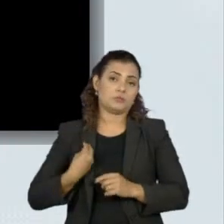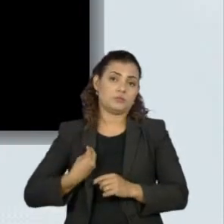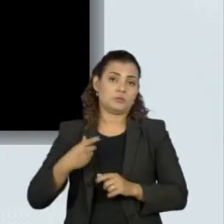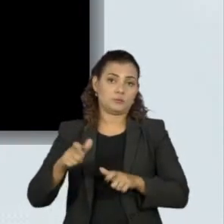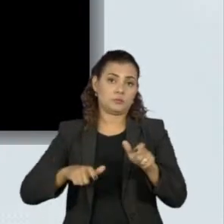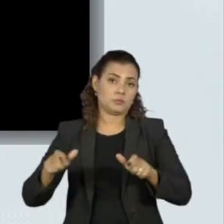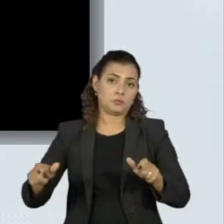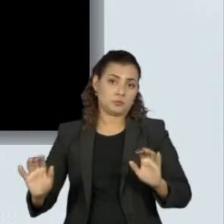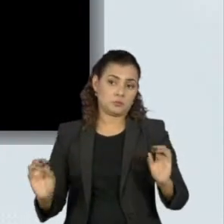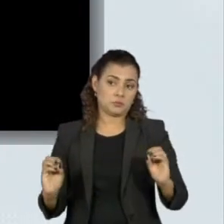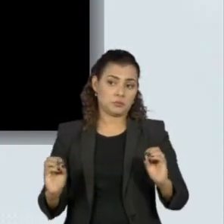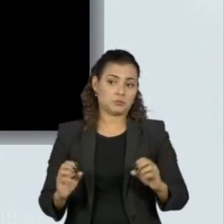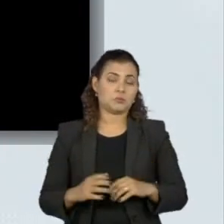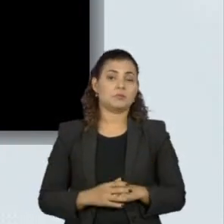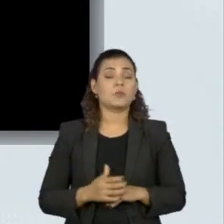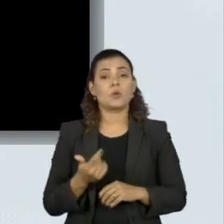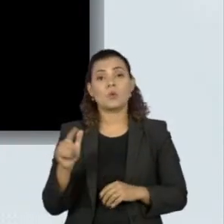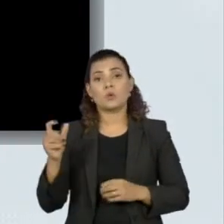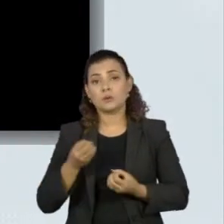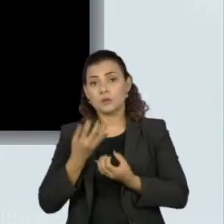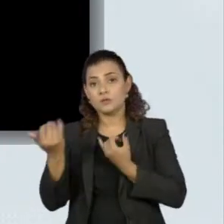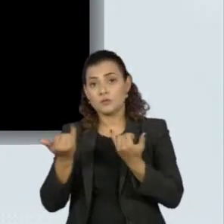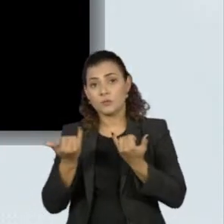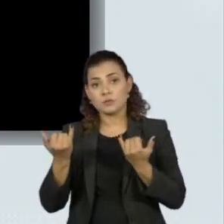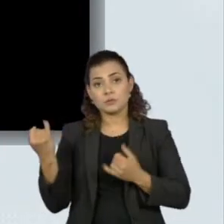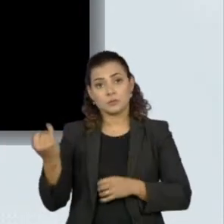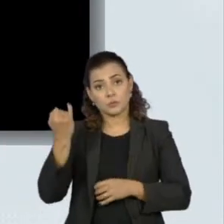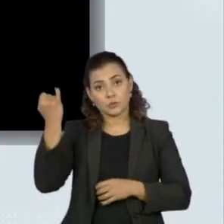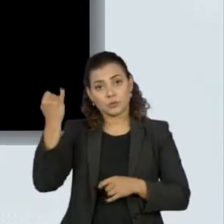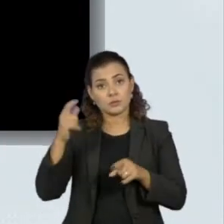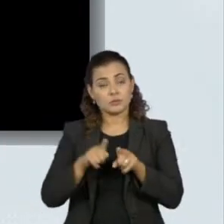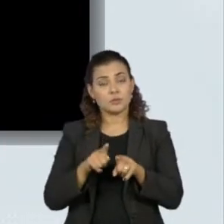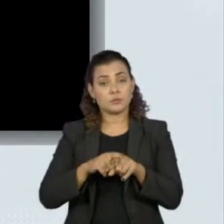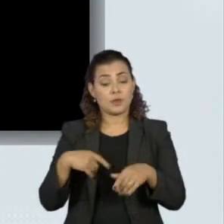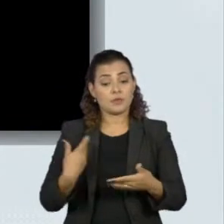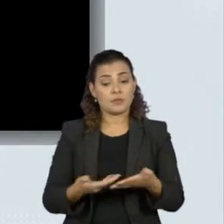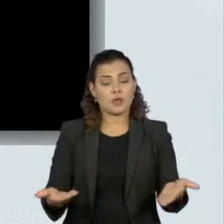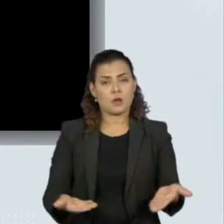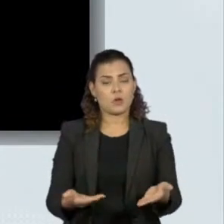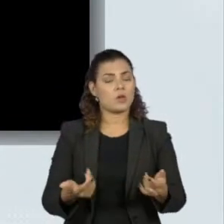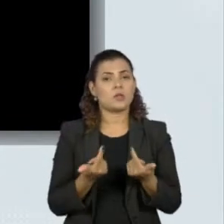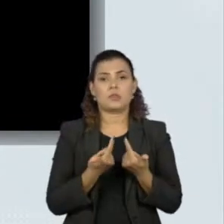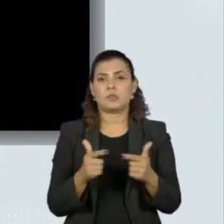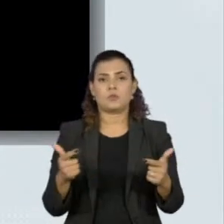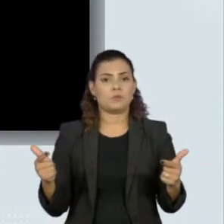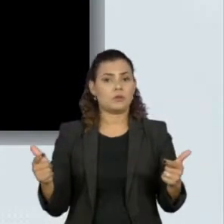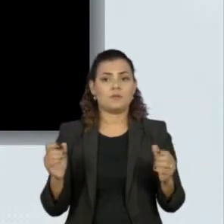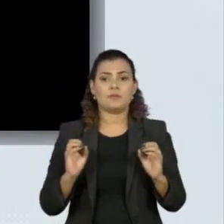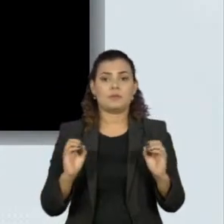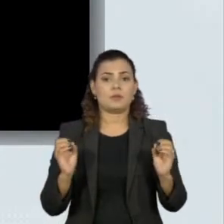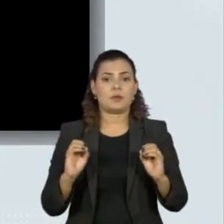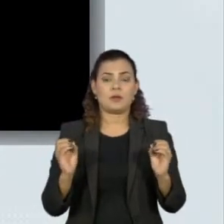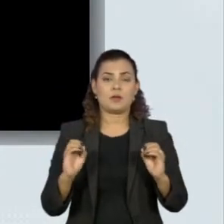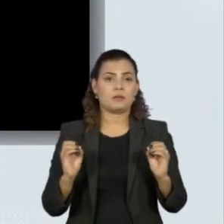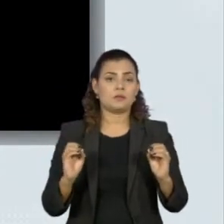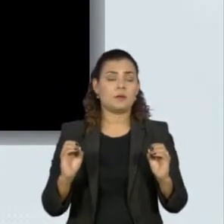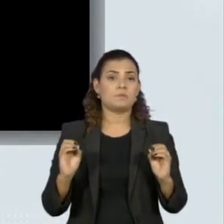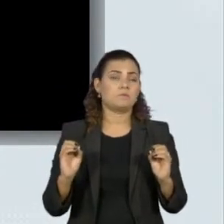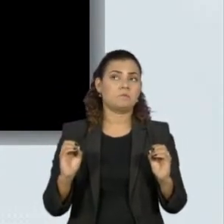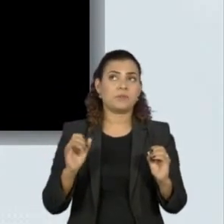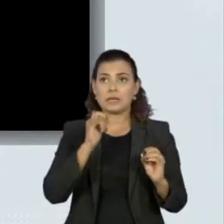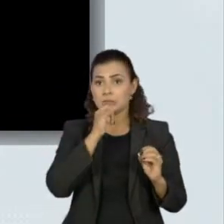participantes. Uma outra informação bastante importante é que, até esse momento, não houve registro de nenhum